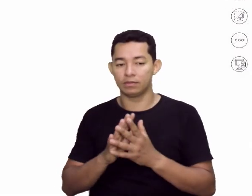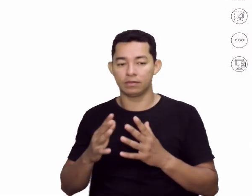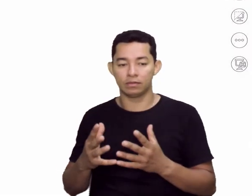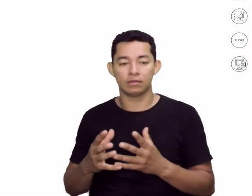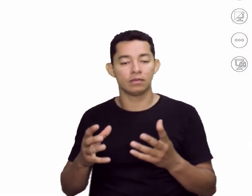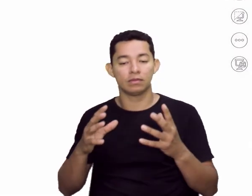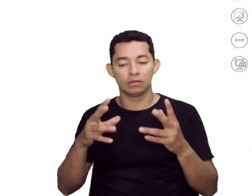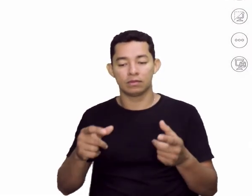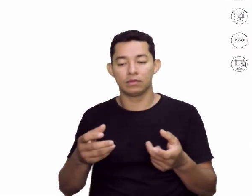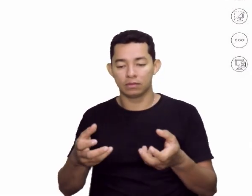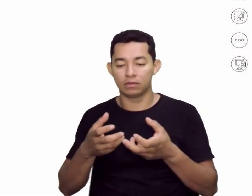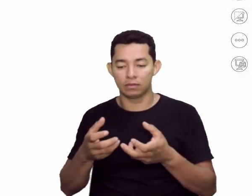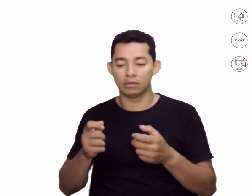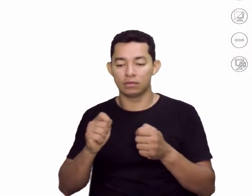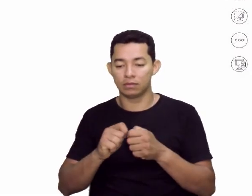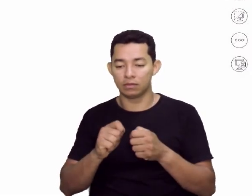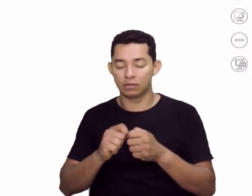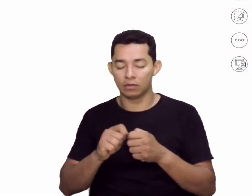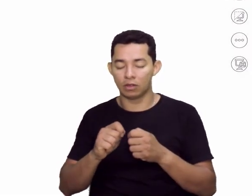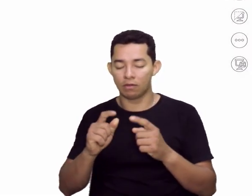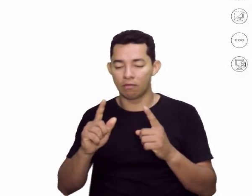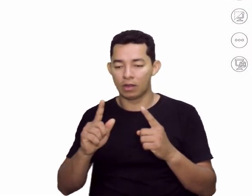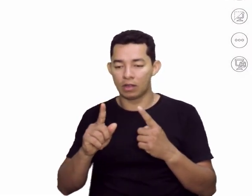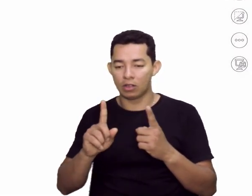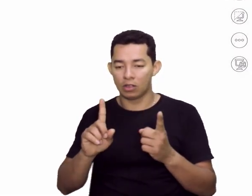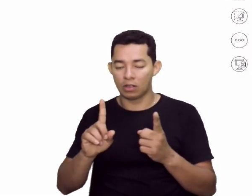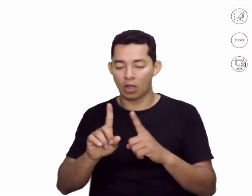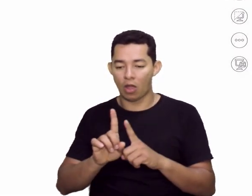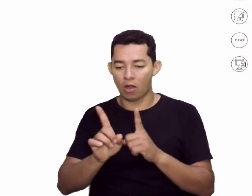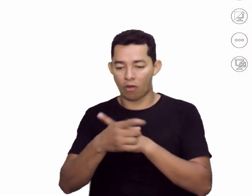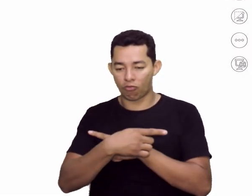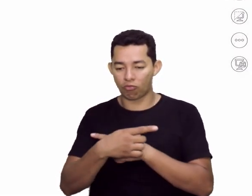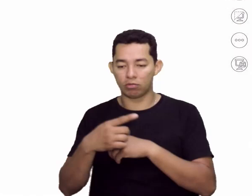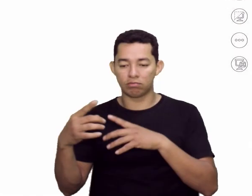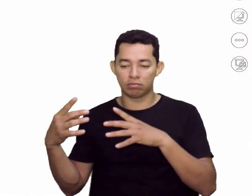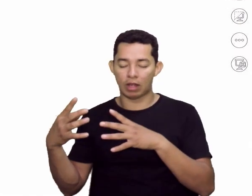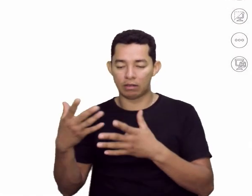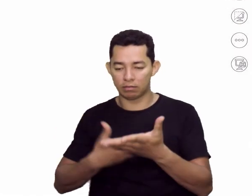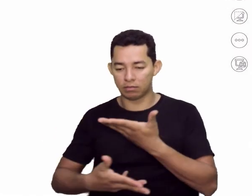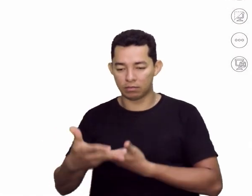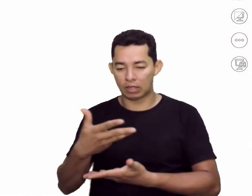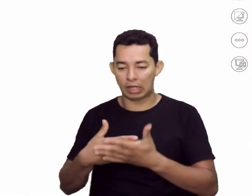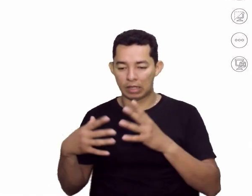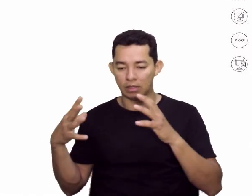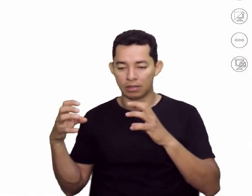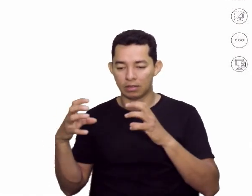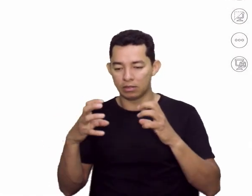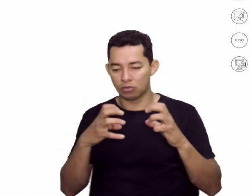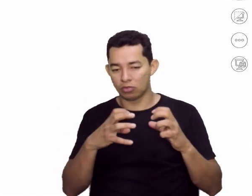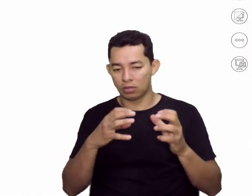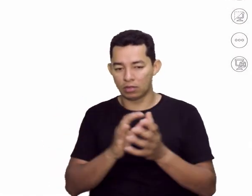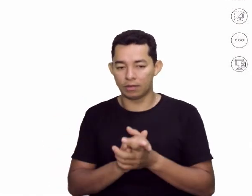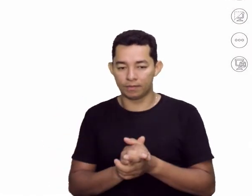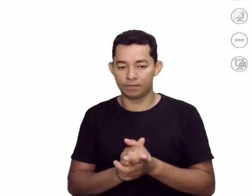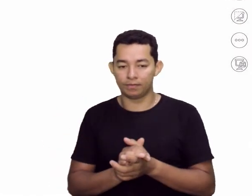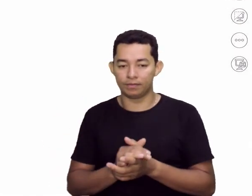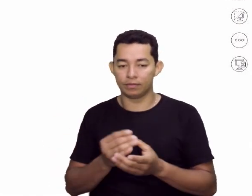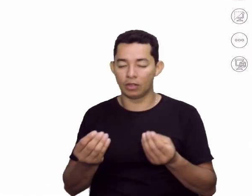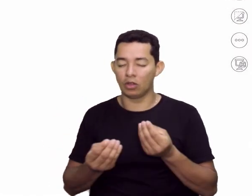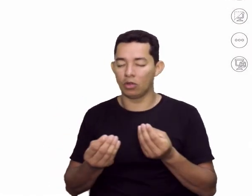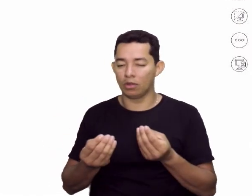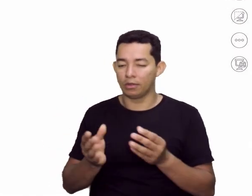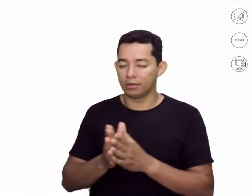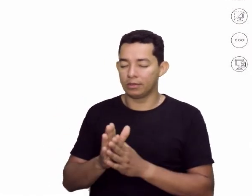a tudo que se ligasse à guerra. O instrumento era a ironia, exaltação